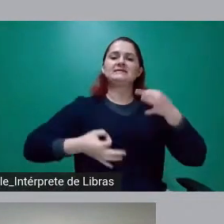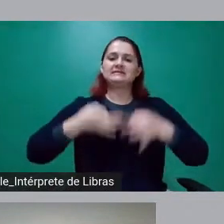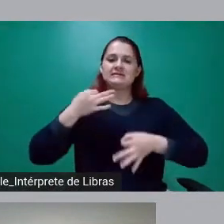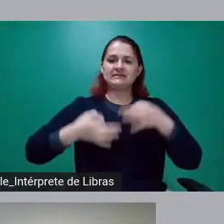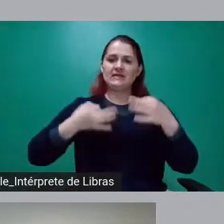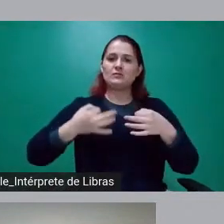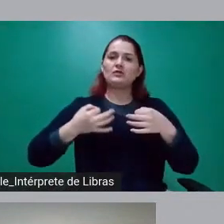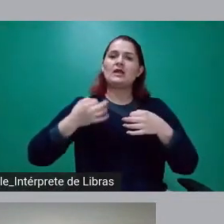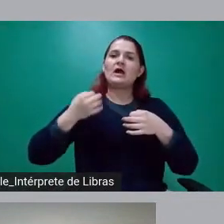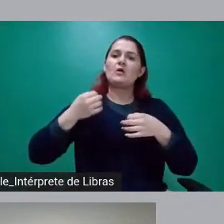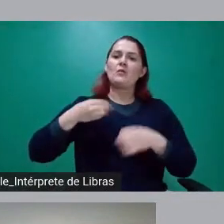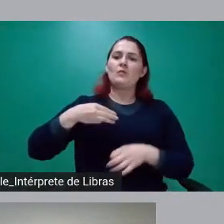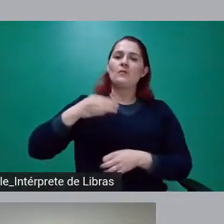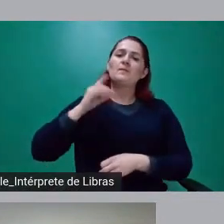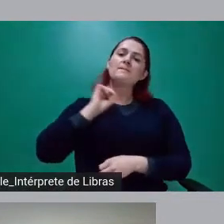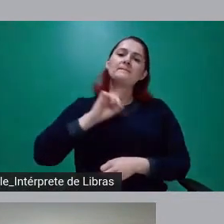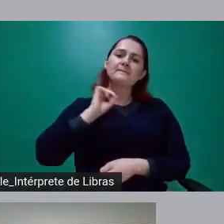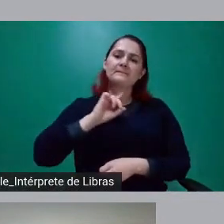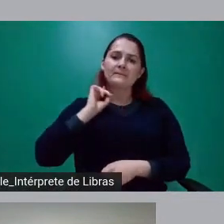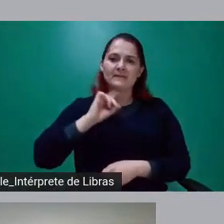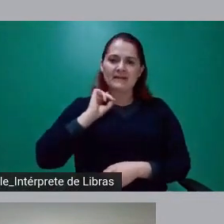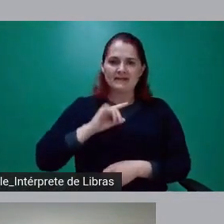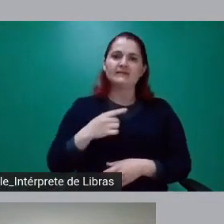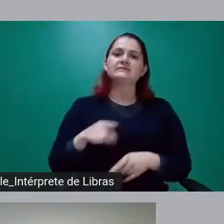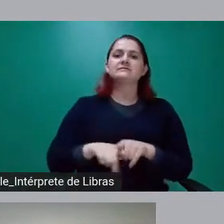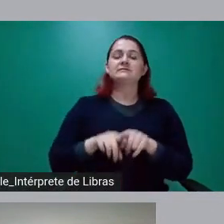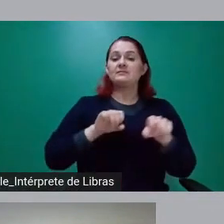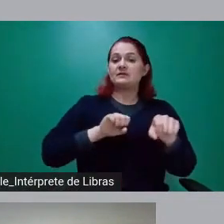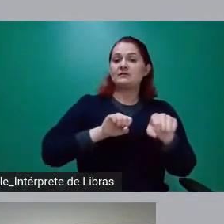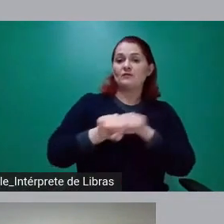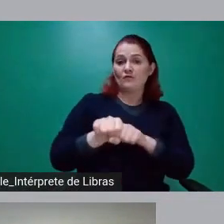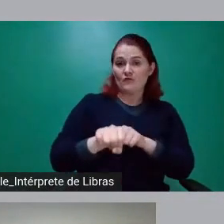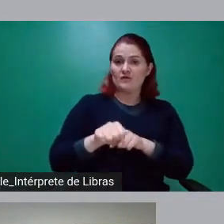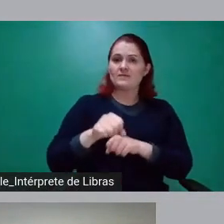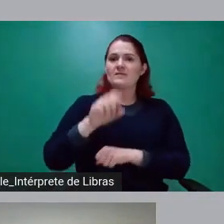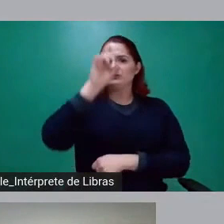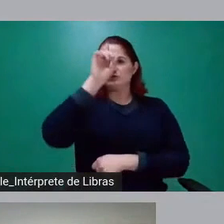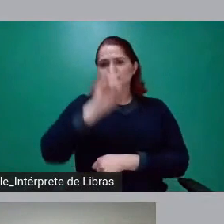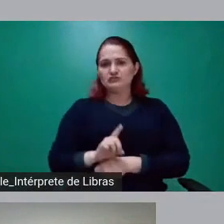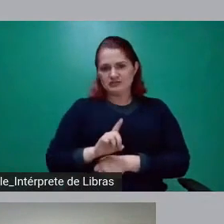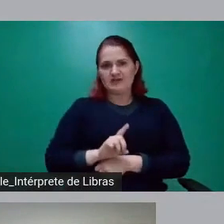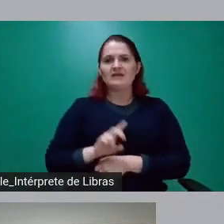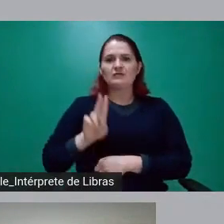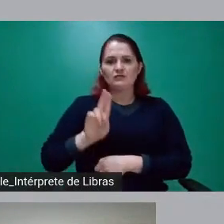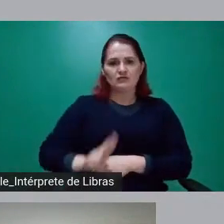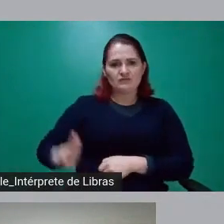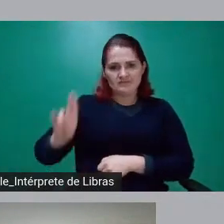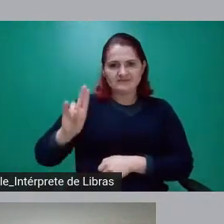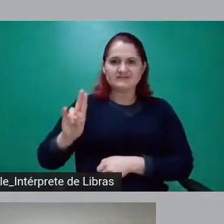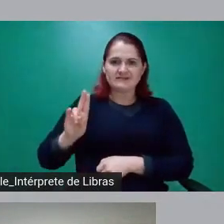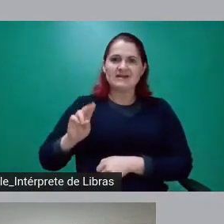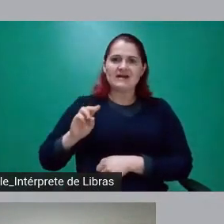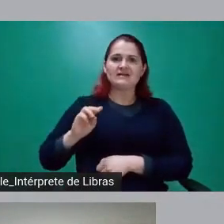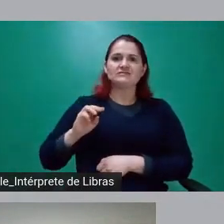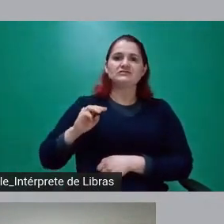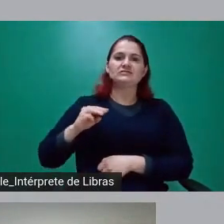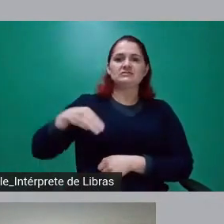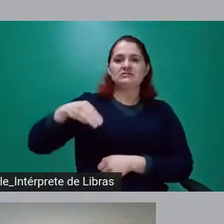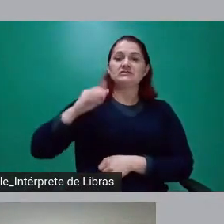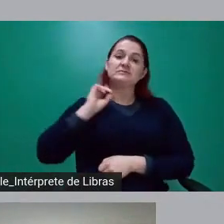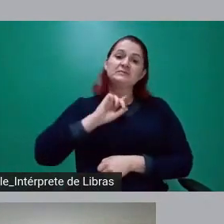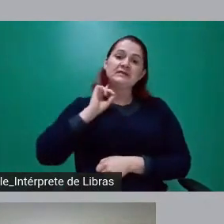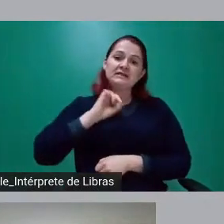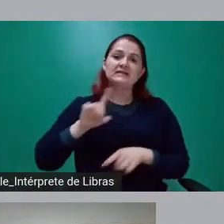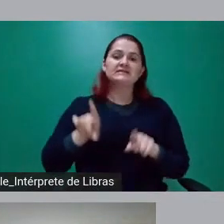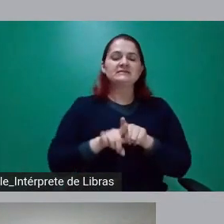é graduado em Direito pela Universidade Federal de Minas Gerais e também em Filosofia pela PUC de